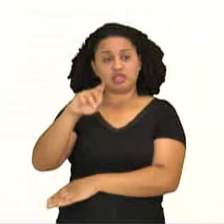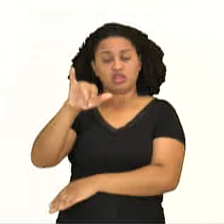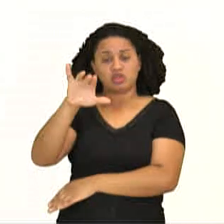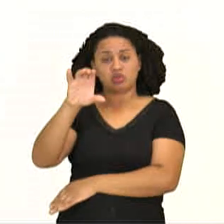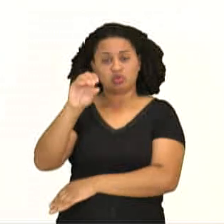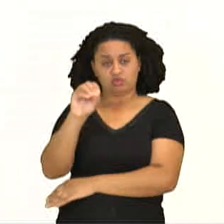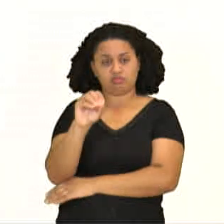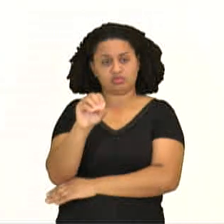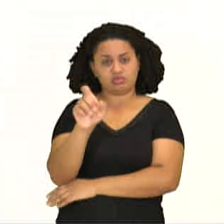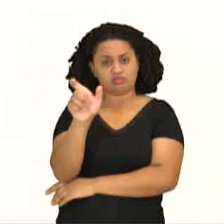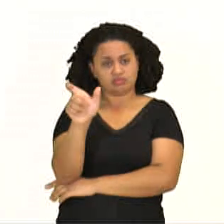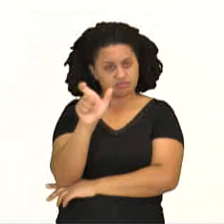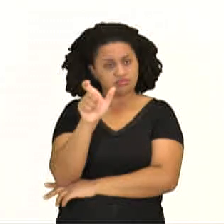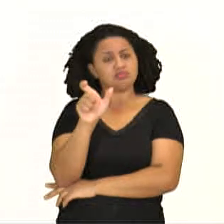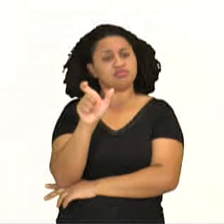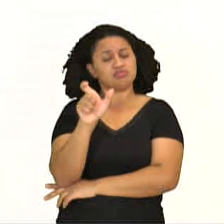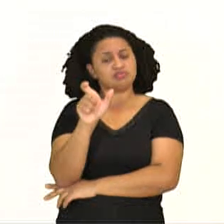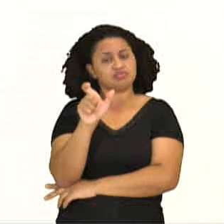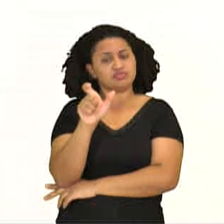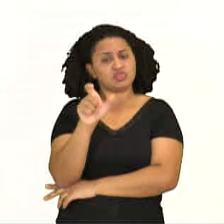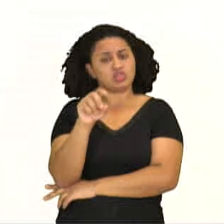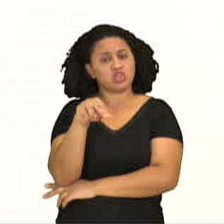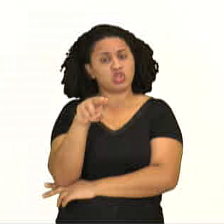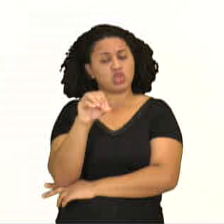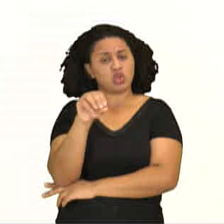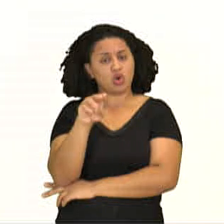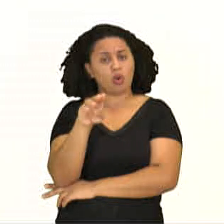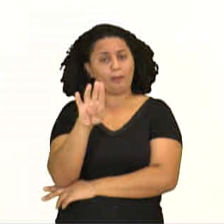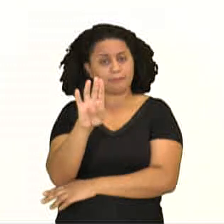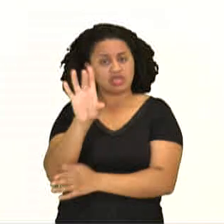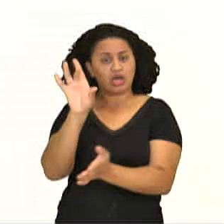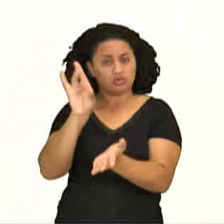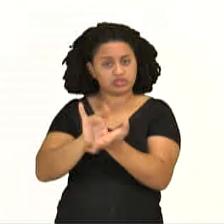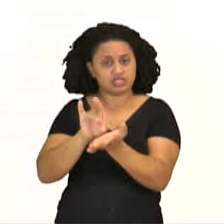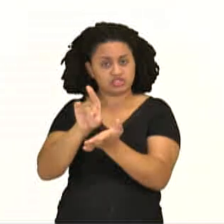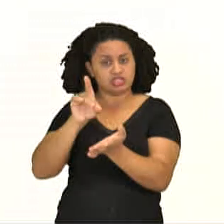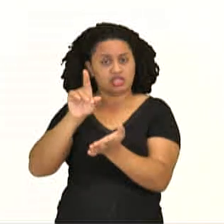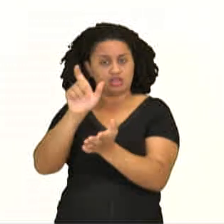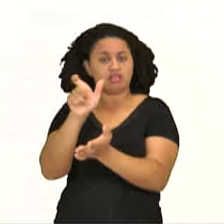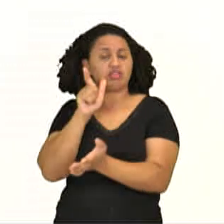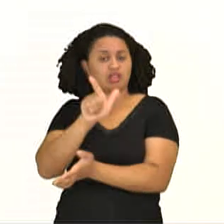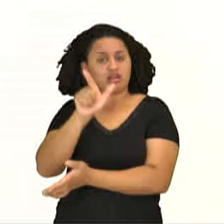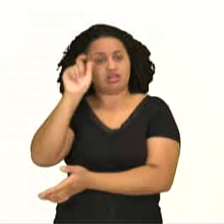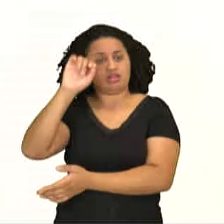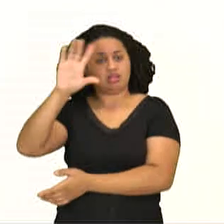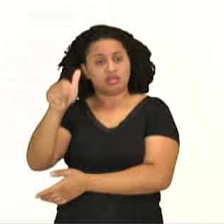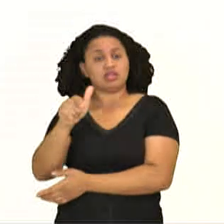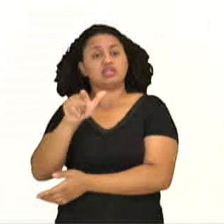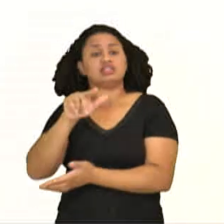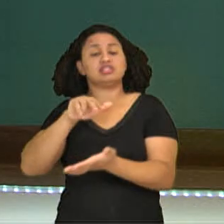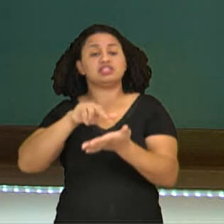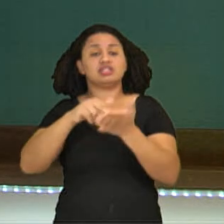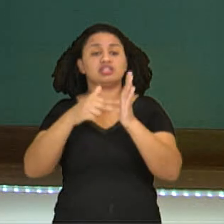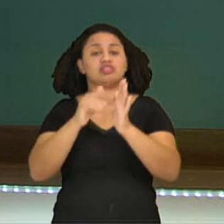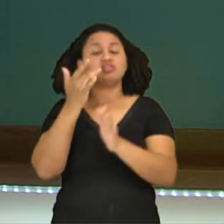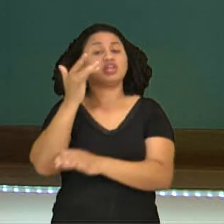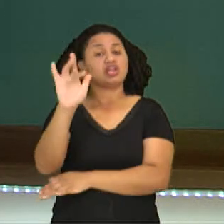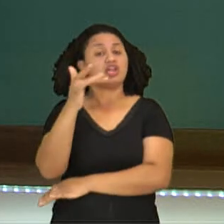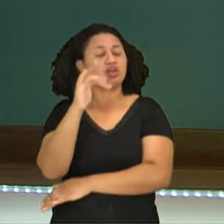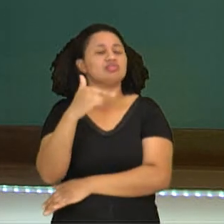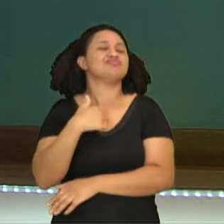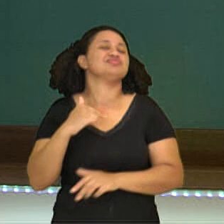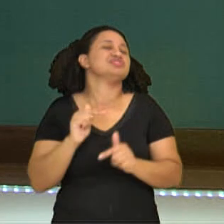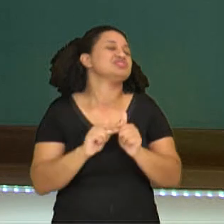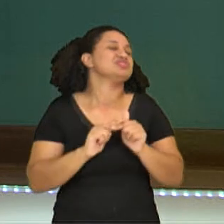como o professor Roberto explicou, deriva de Nubi, em africanês, significa ouro. E o professor Roberto teve a